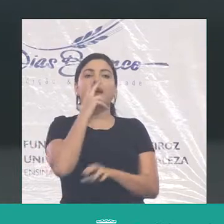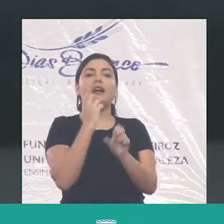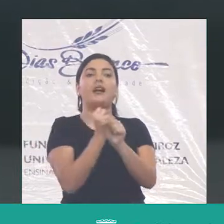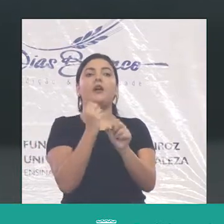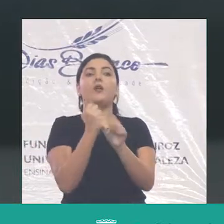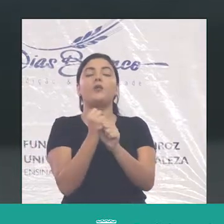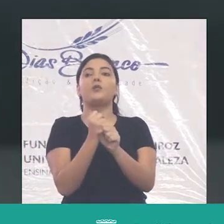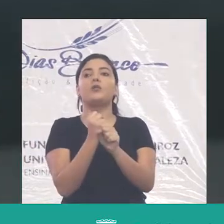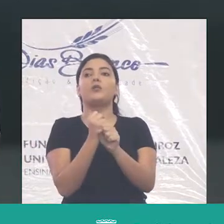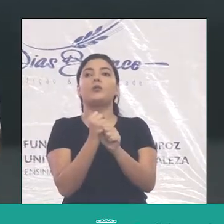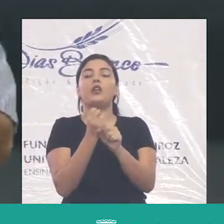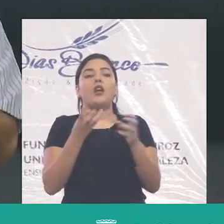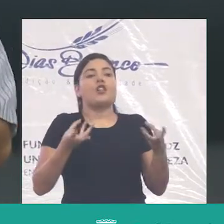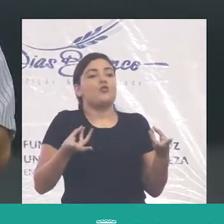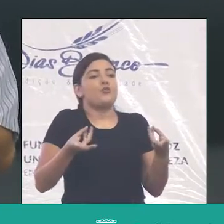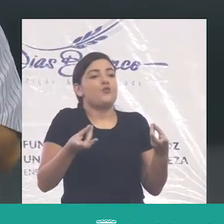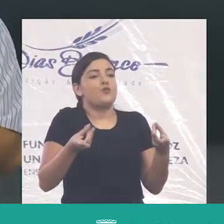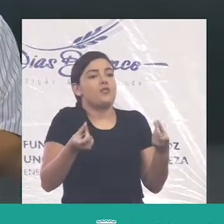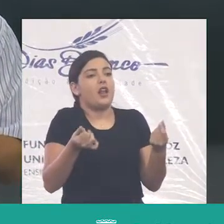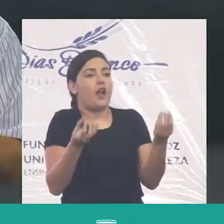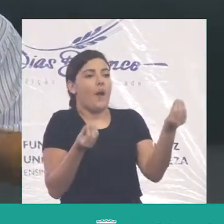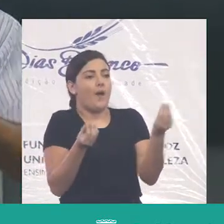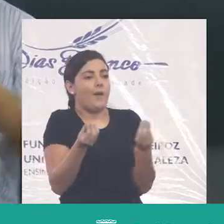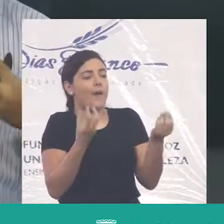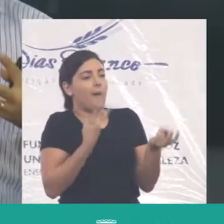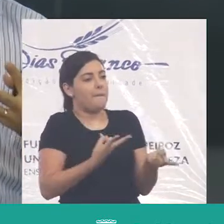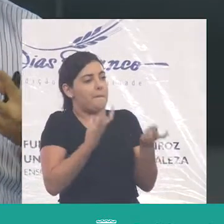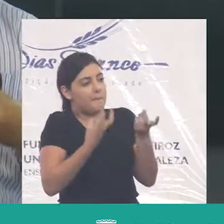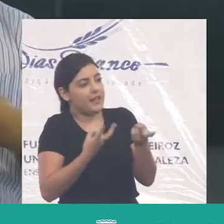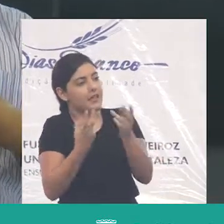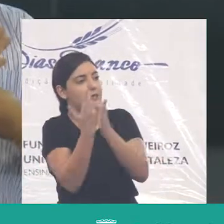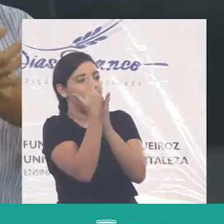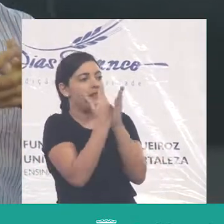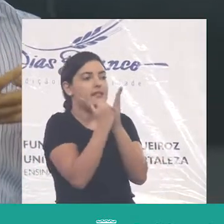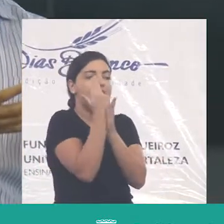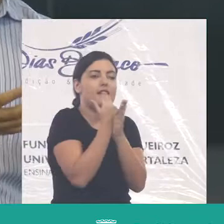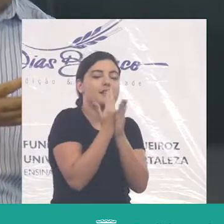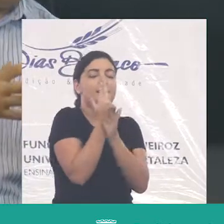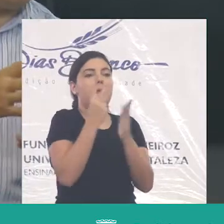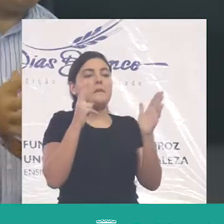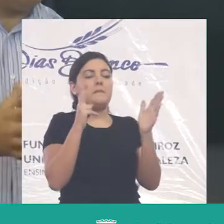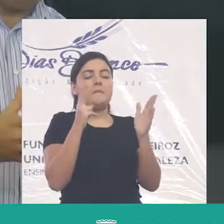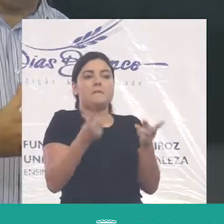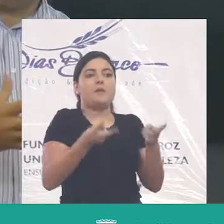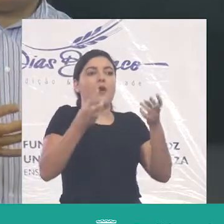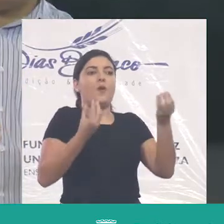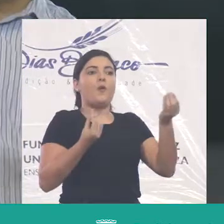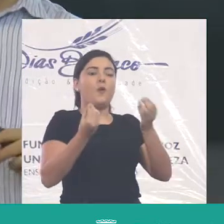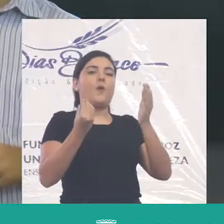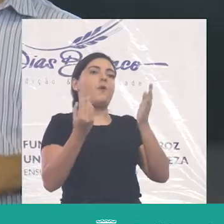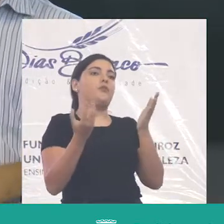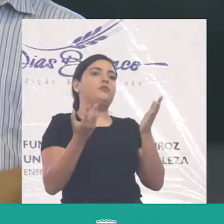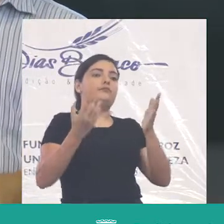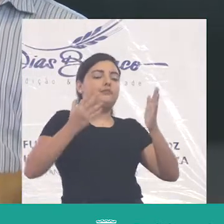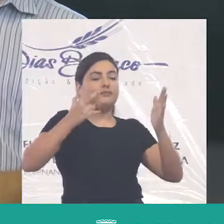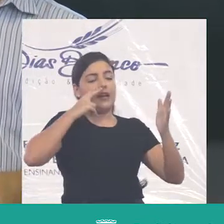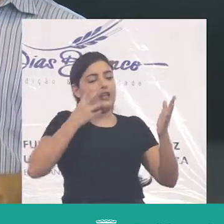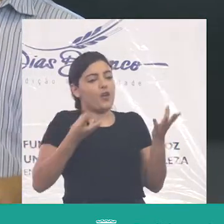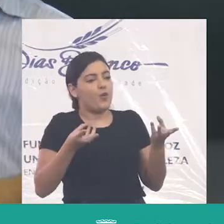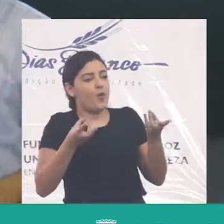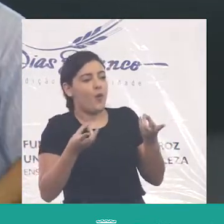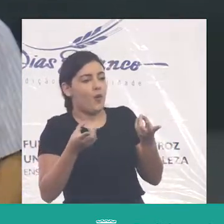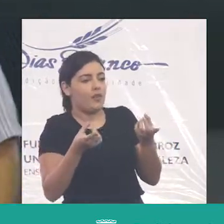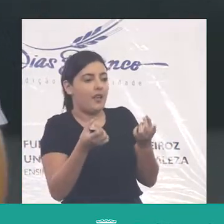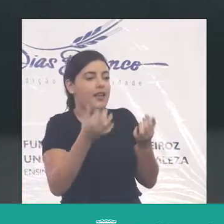que? A contagem, você enxergar a figura, você conseguir ver a representação que está ali expressa, você